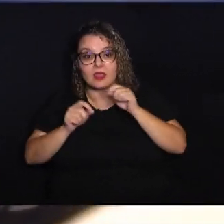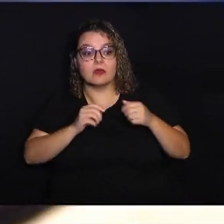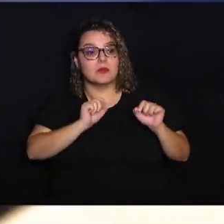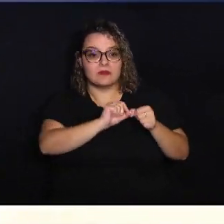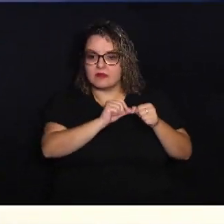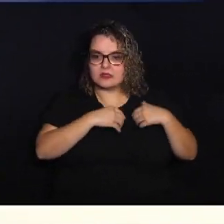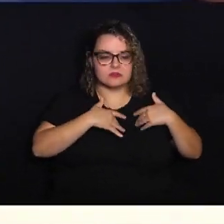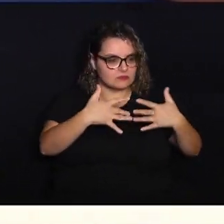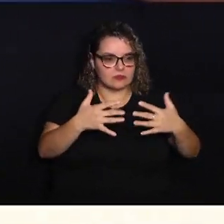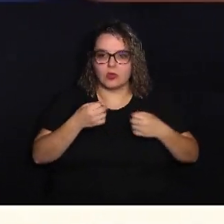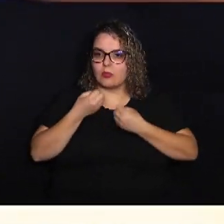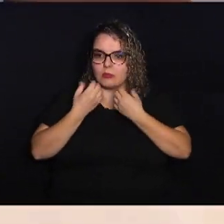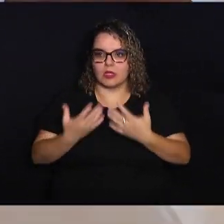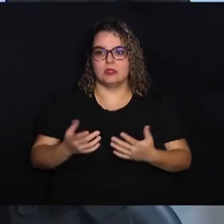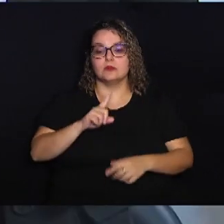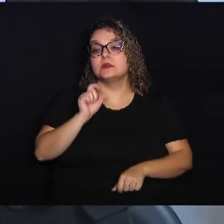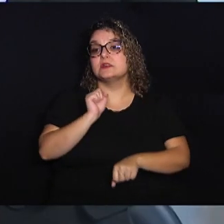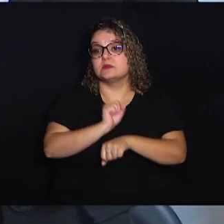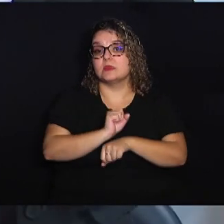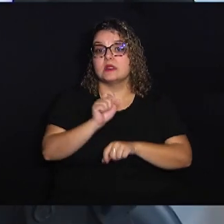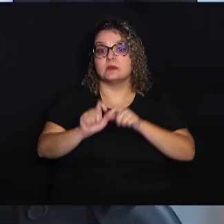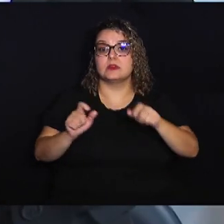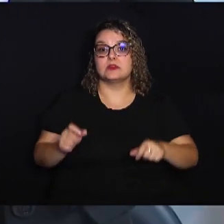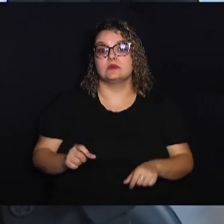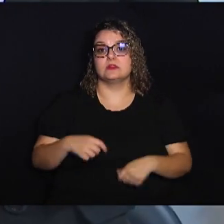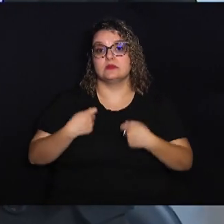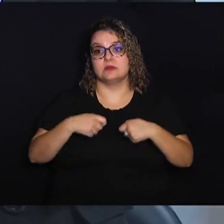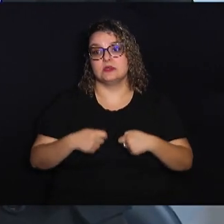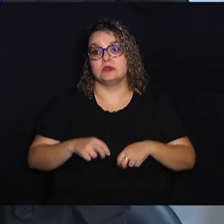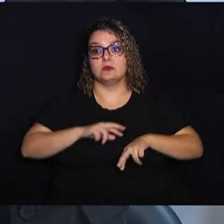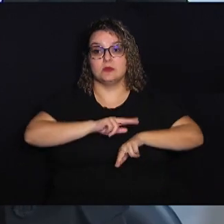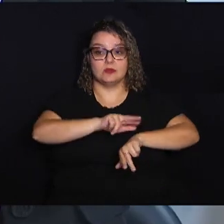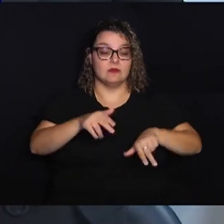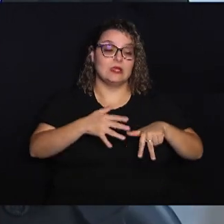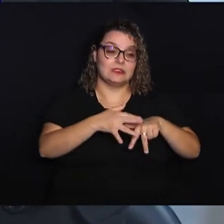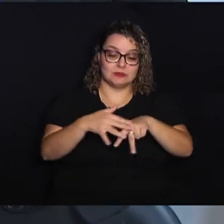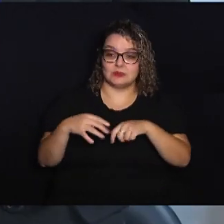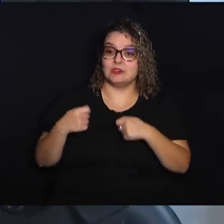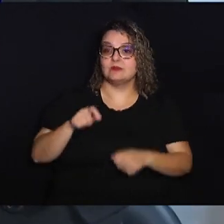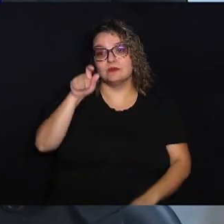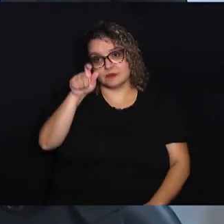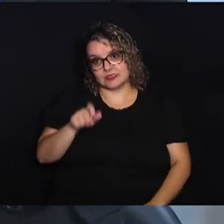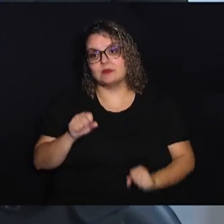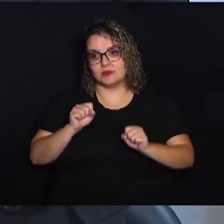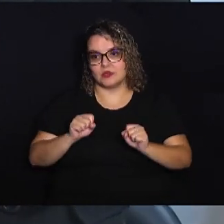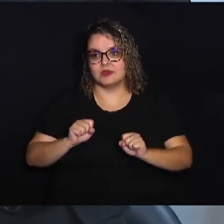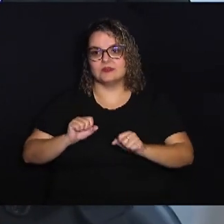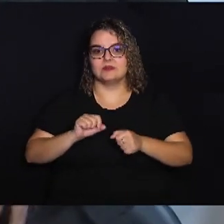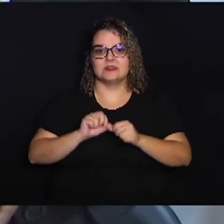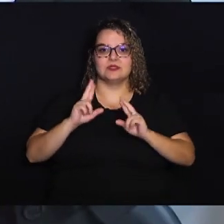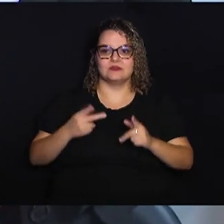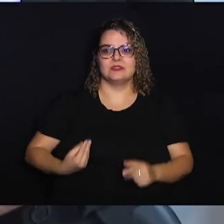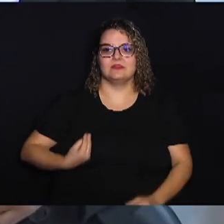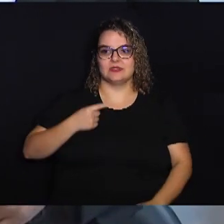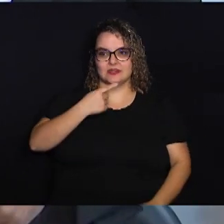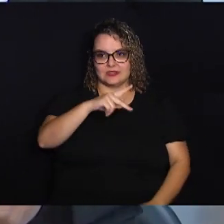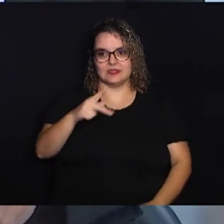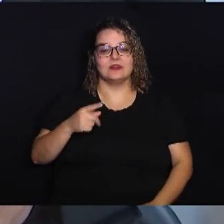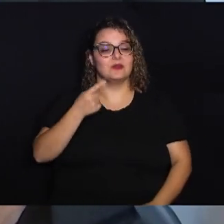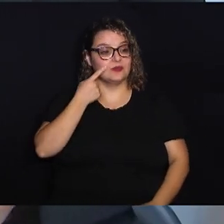de Sumaré, Mário Gatti, Hemonúcleo de Piracicaba, ou nas coletas externas. Para acompanhar o cronograma de coletas